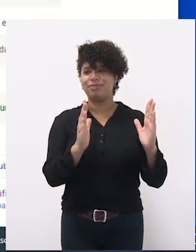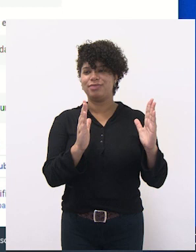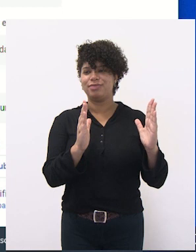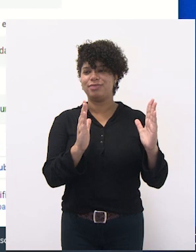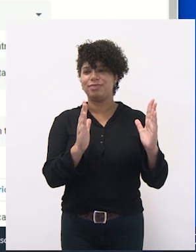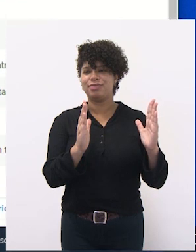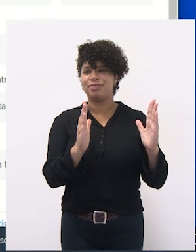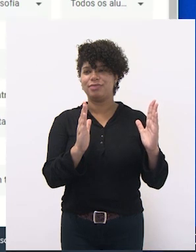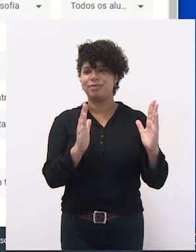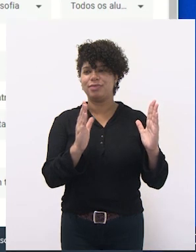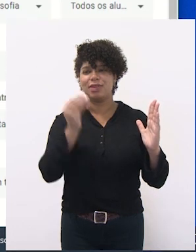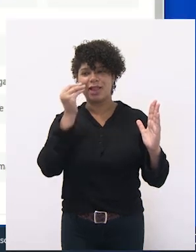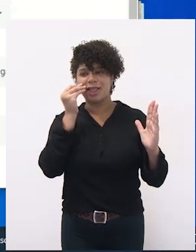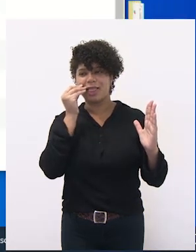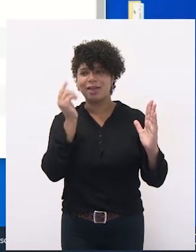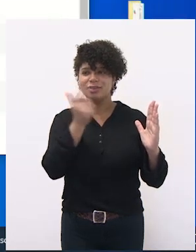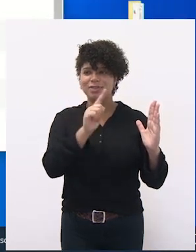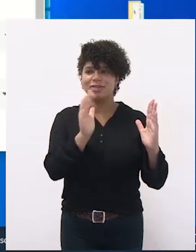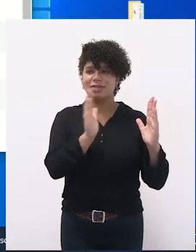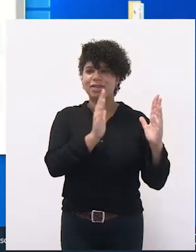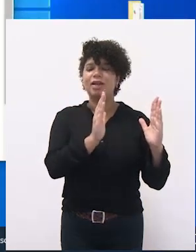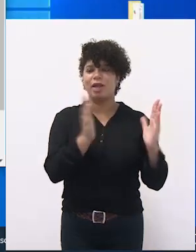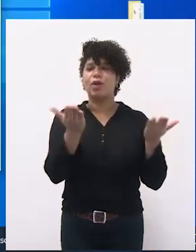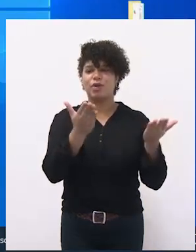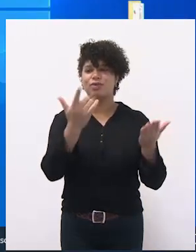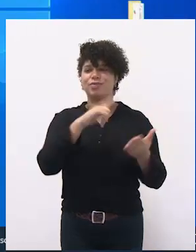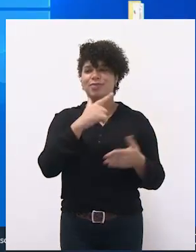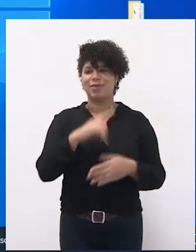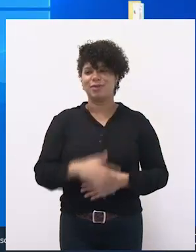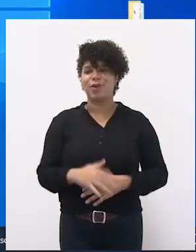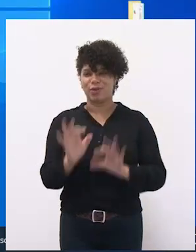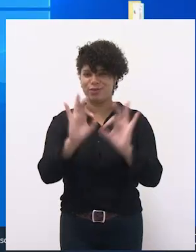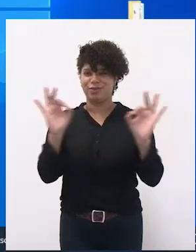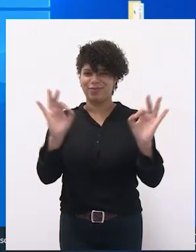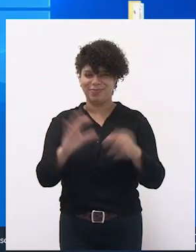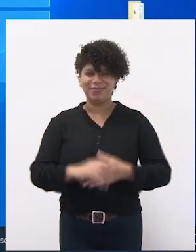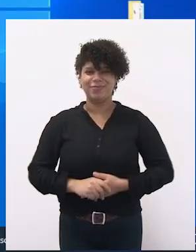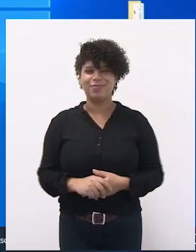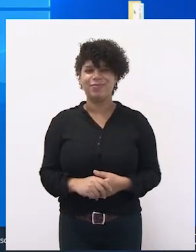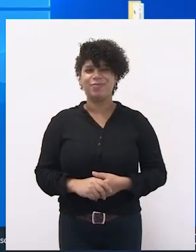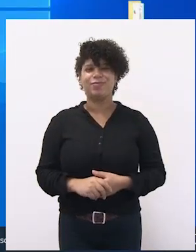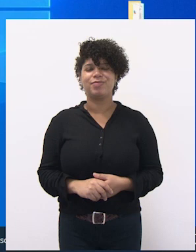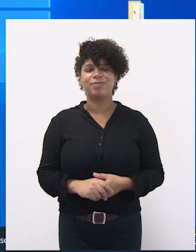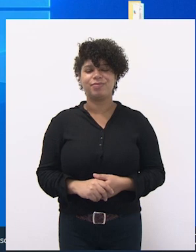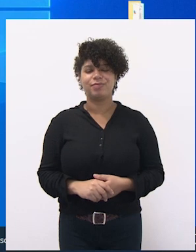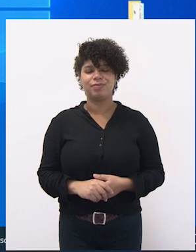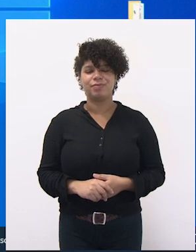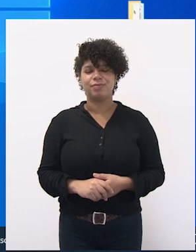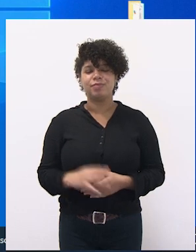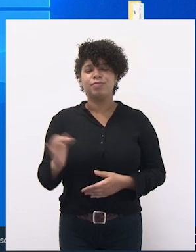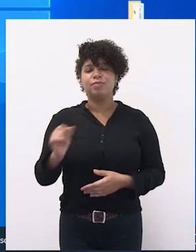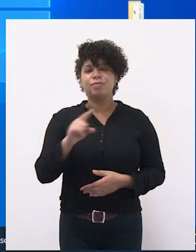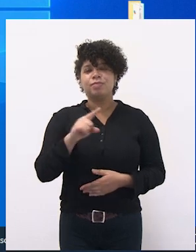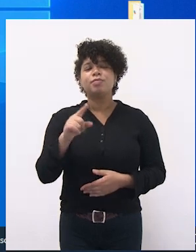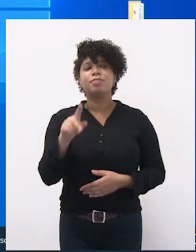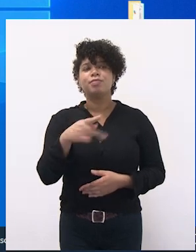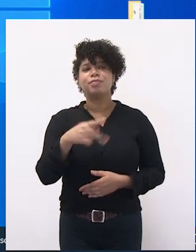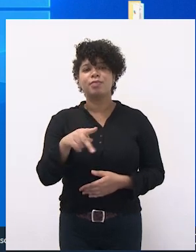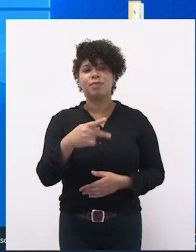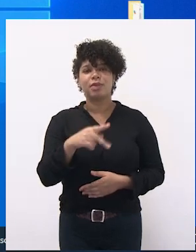cá. Deixa eu ver se eu consigo trazer um pouquinho para cá. Isso, perfeito. É importantíssimo, professores, que